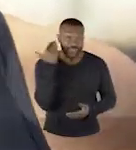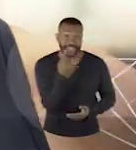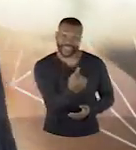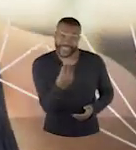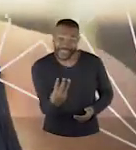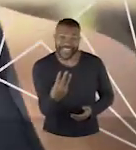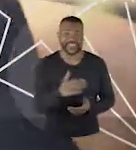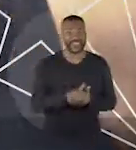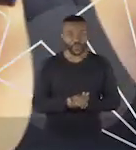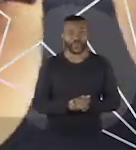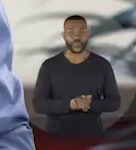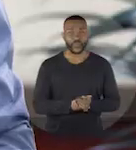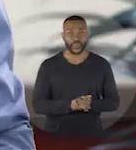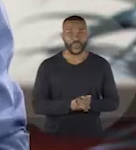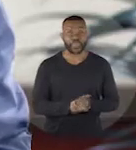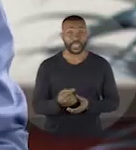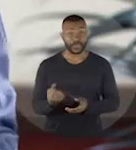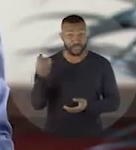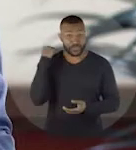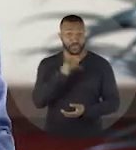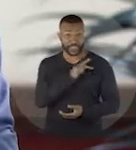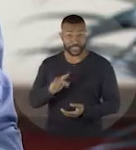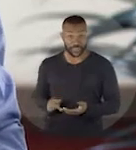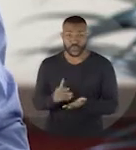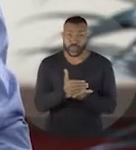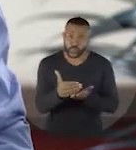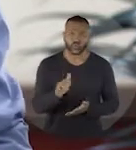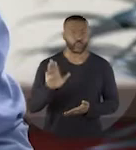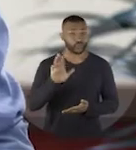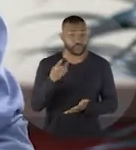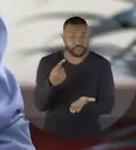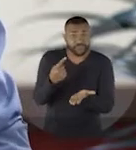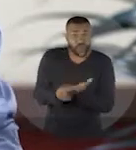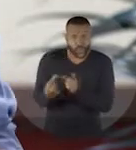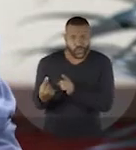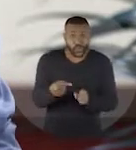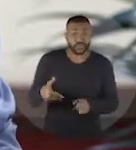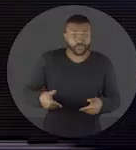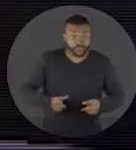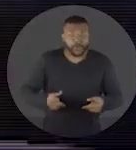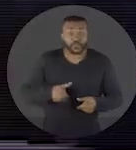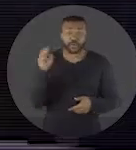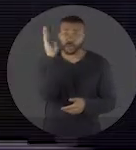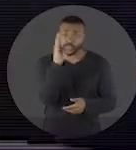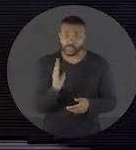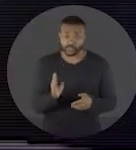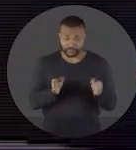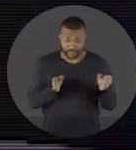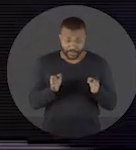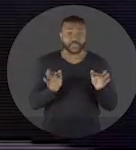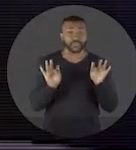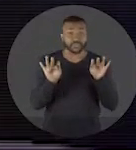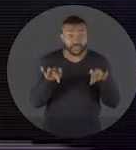Dilma Tato é 13. Quando assumiu a presidência, Lula firmou o compromisso de combater a fome no Brasil. Se ao final do